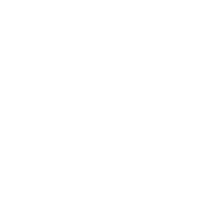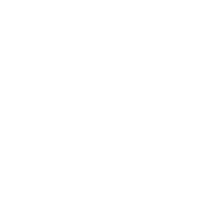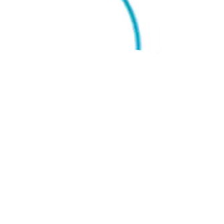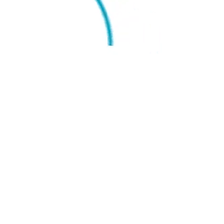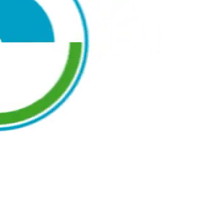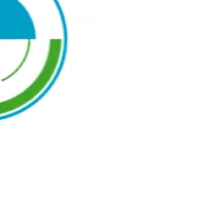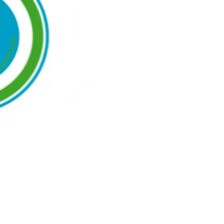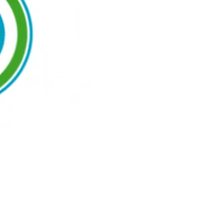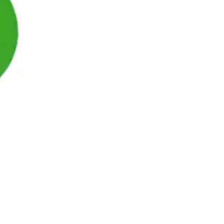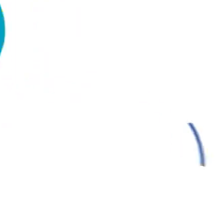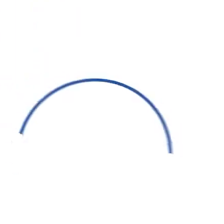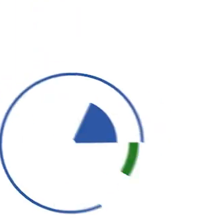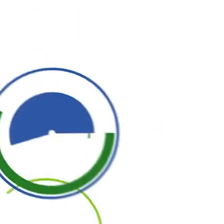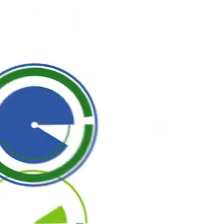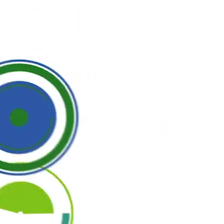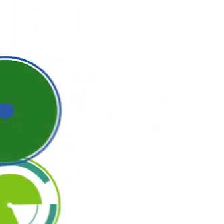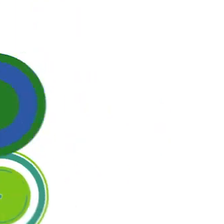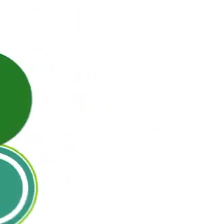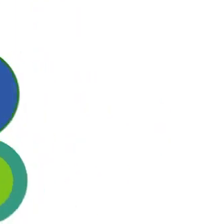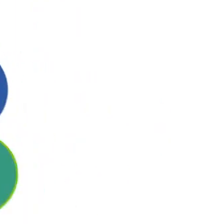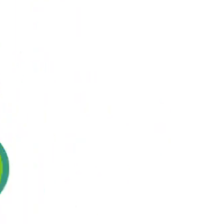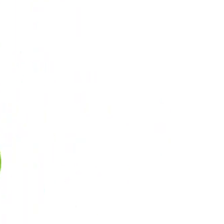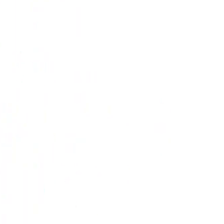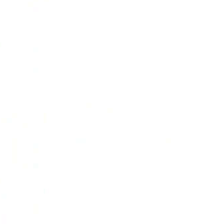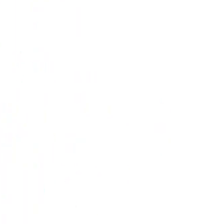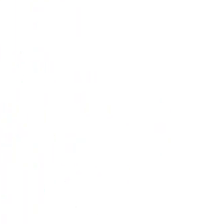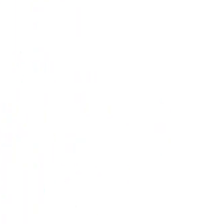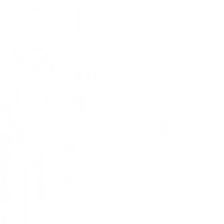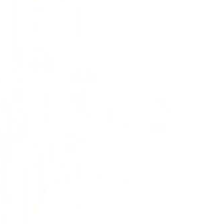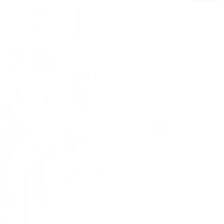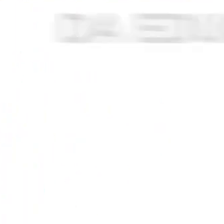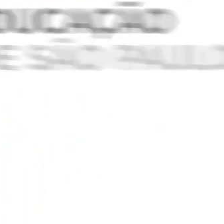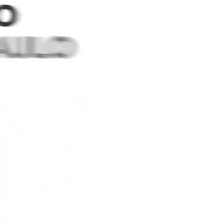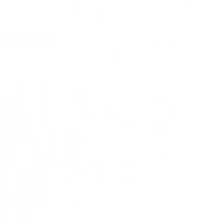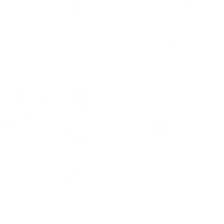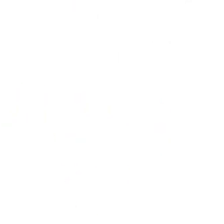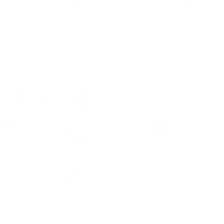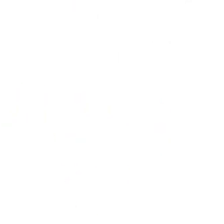E aí E aí